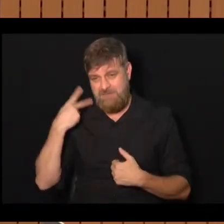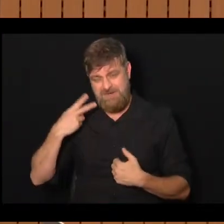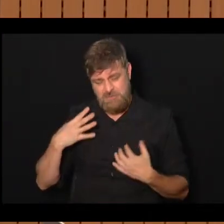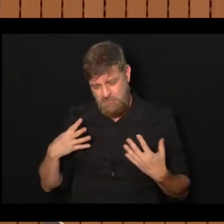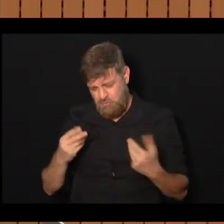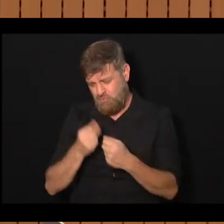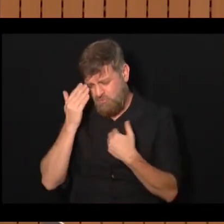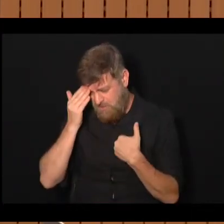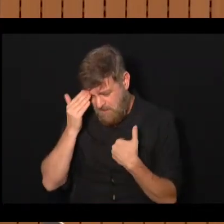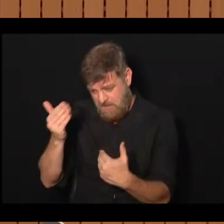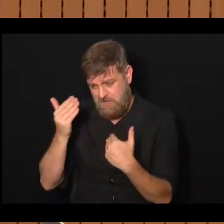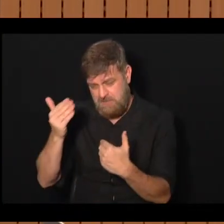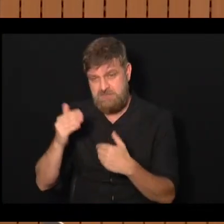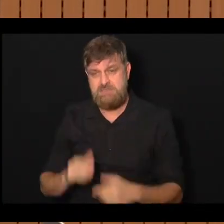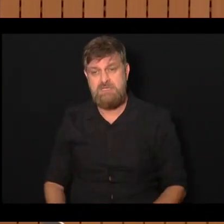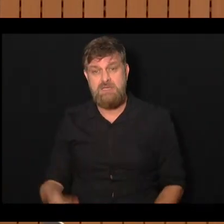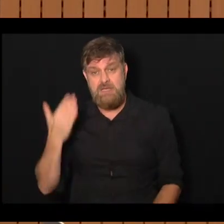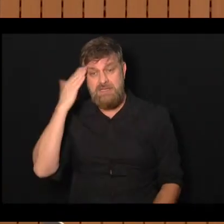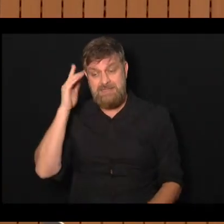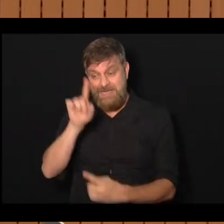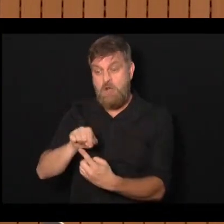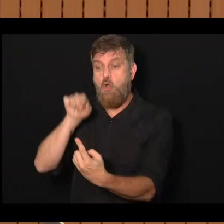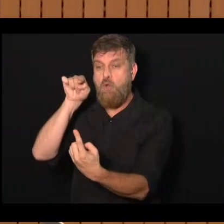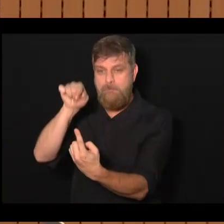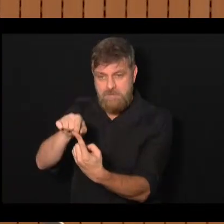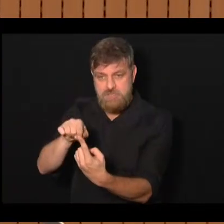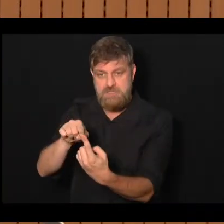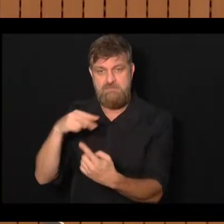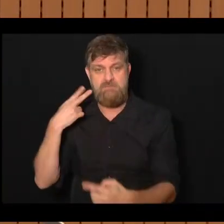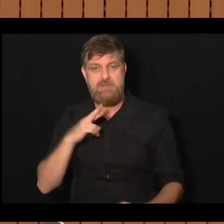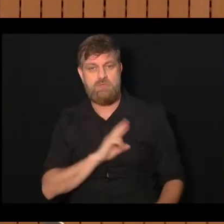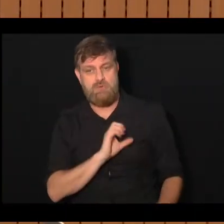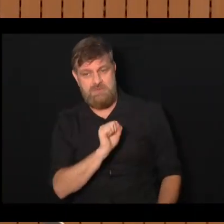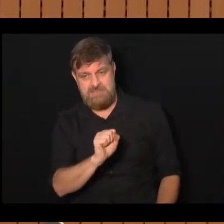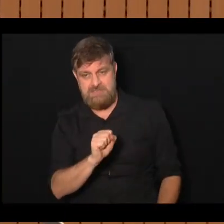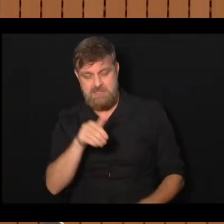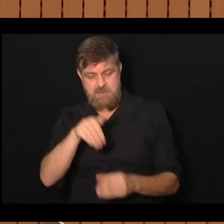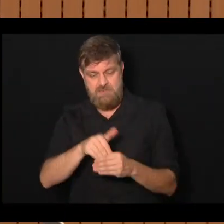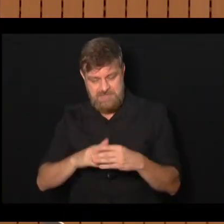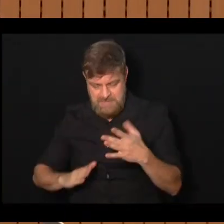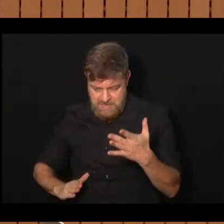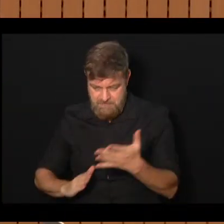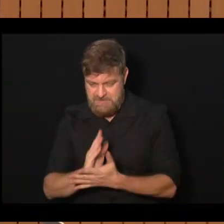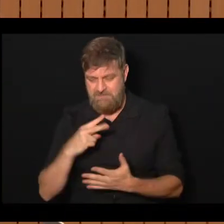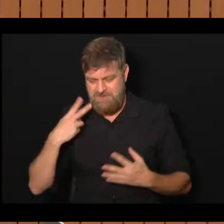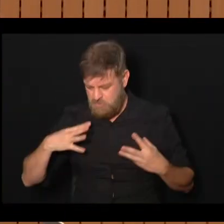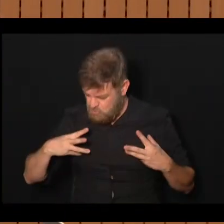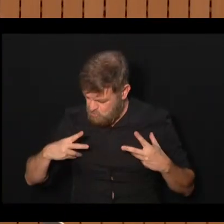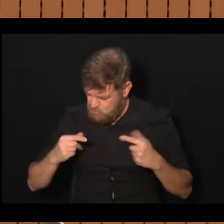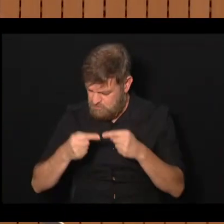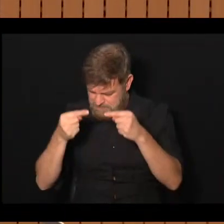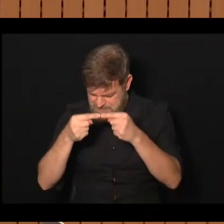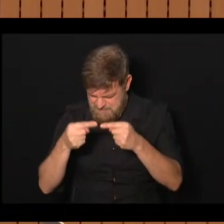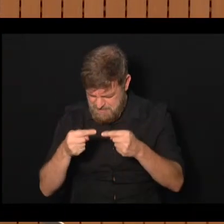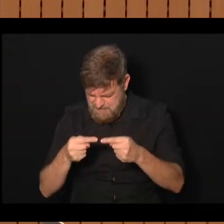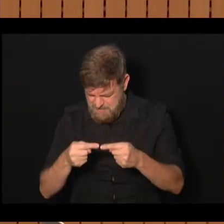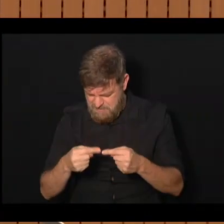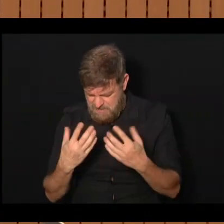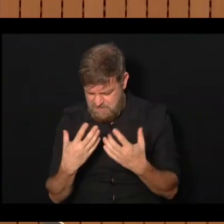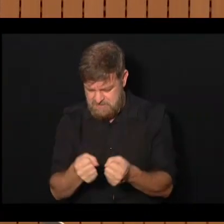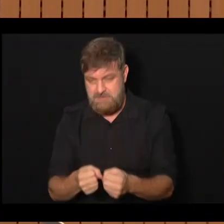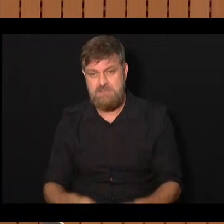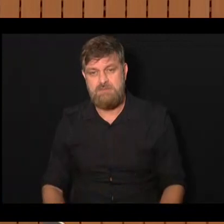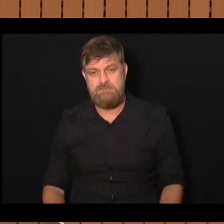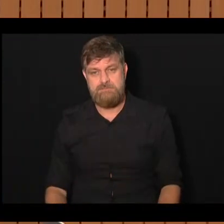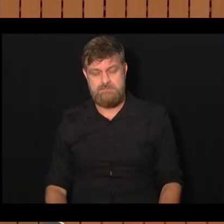vereadores que entenderam o objetivo do vereador Rossini e aprovaram por unanimidade dos presentes em